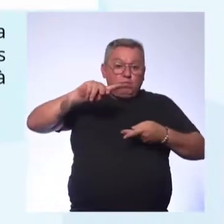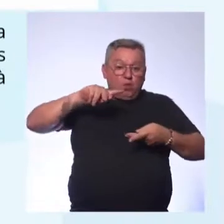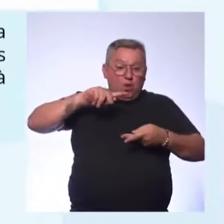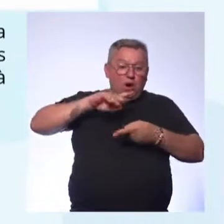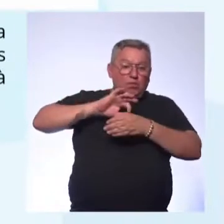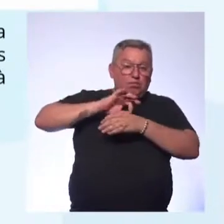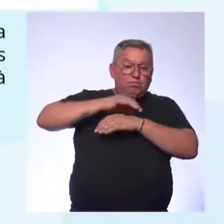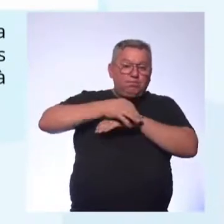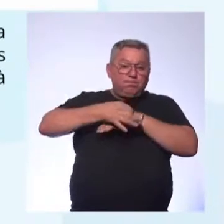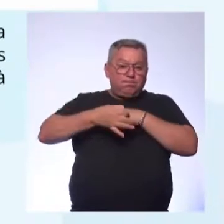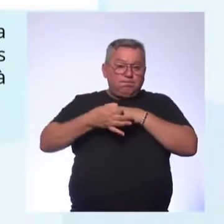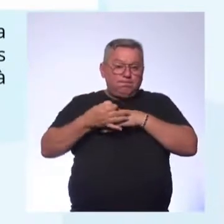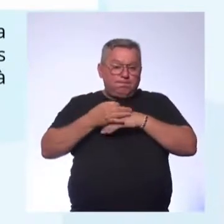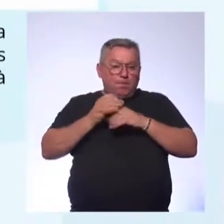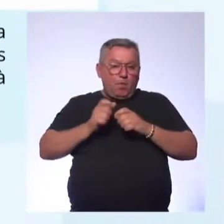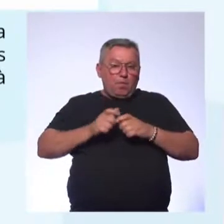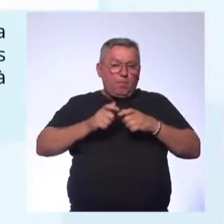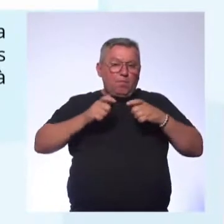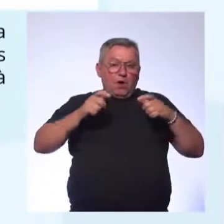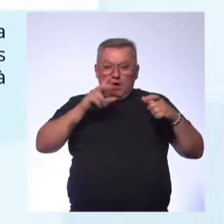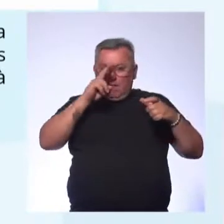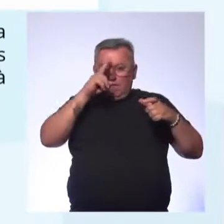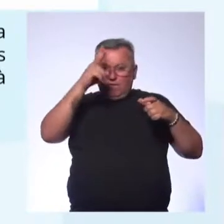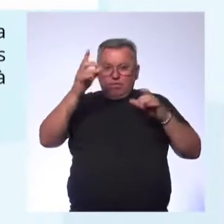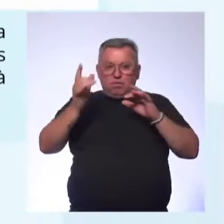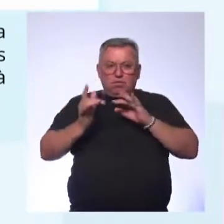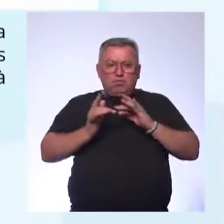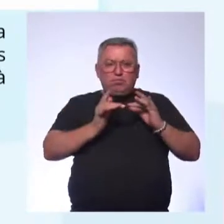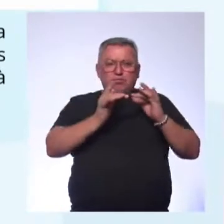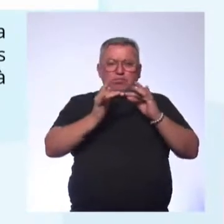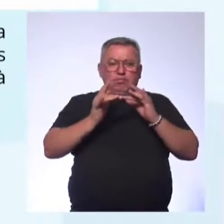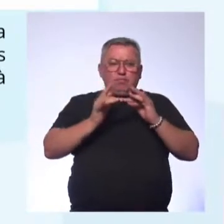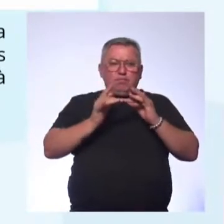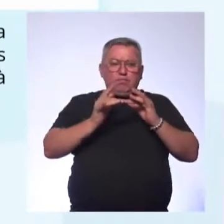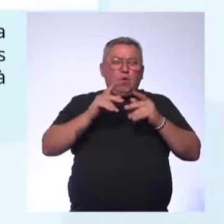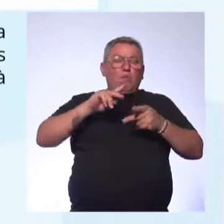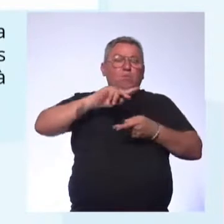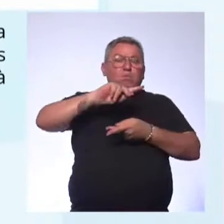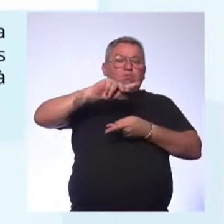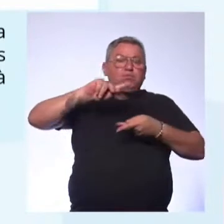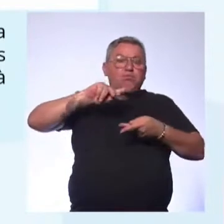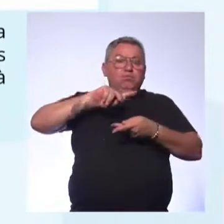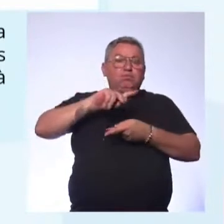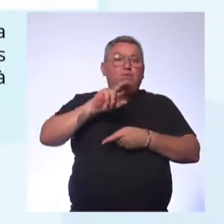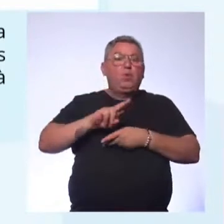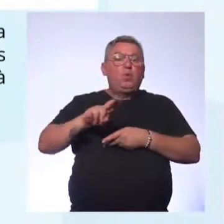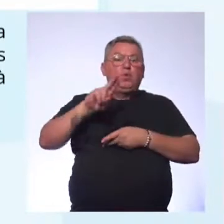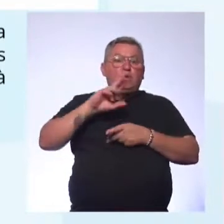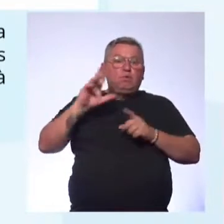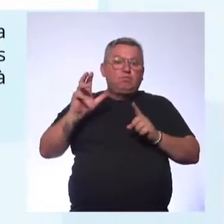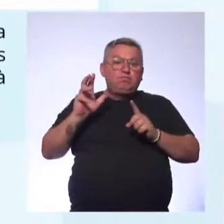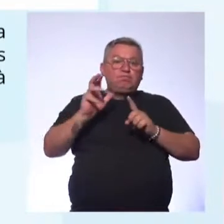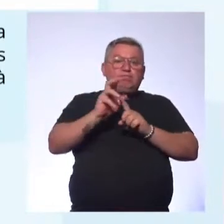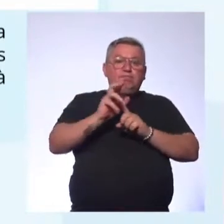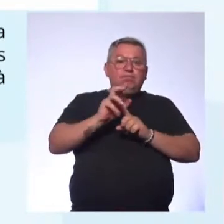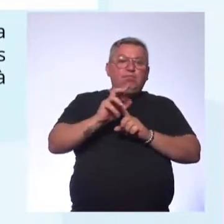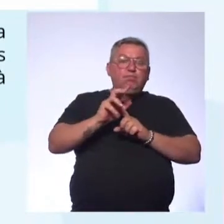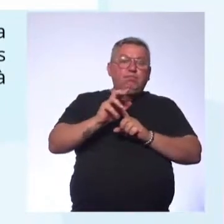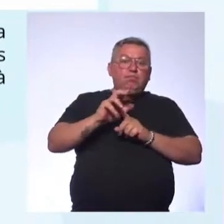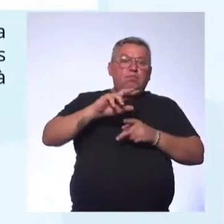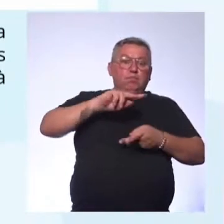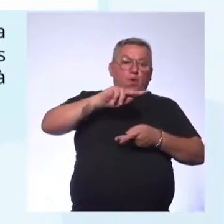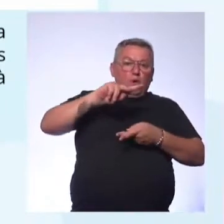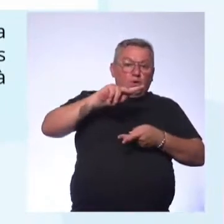de uma molécula mais intensas as interações dipolo-dipolo na substância devido a atração entre